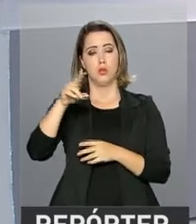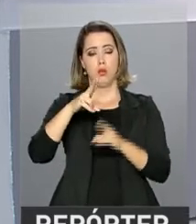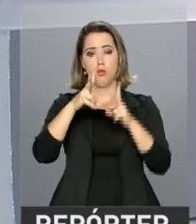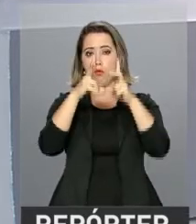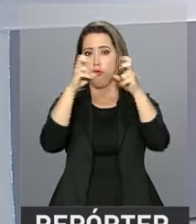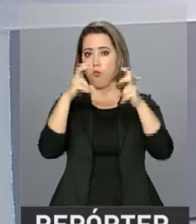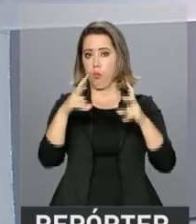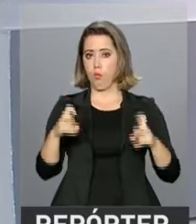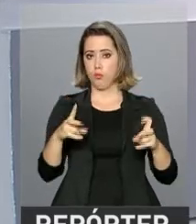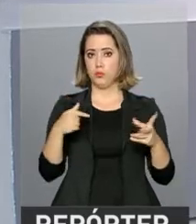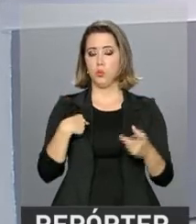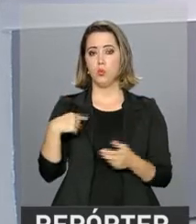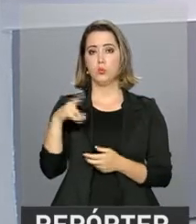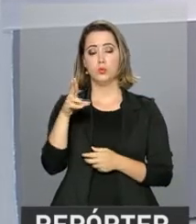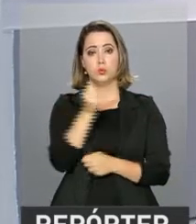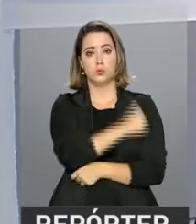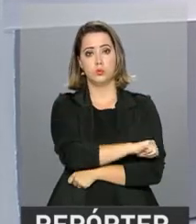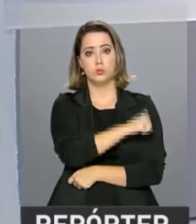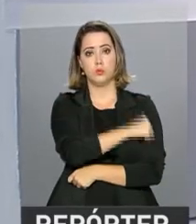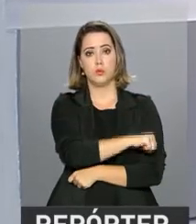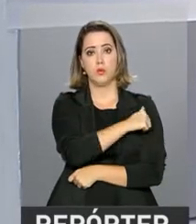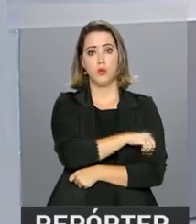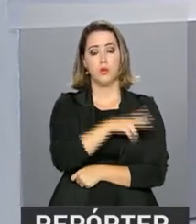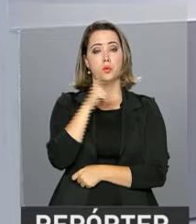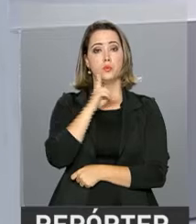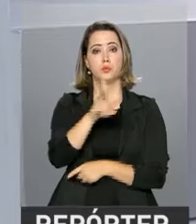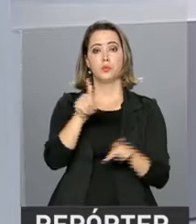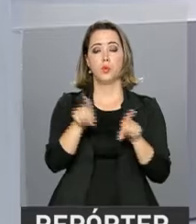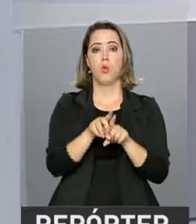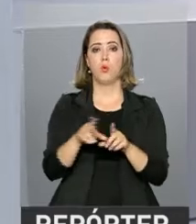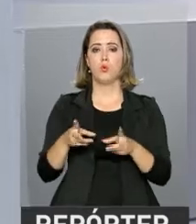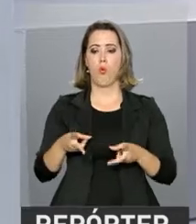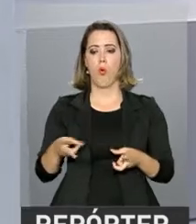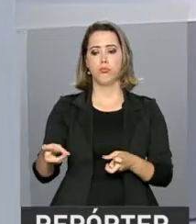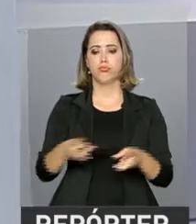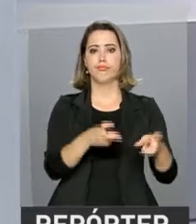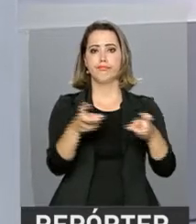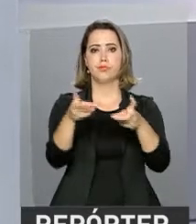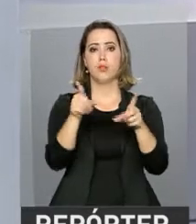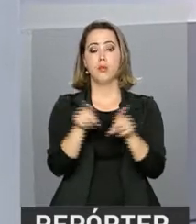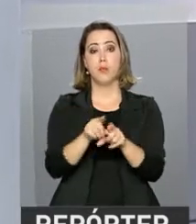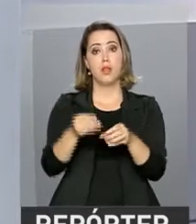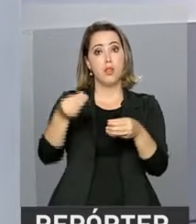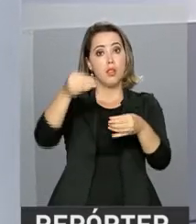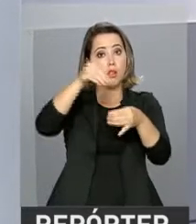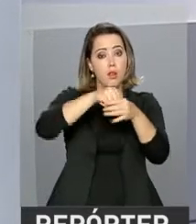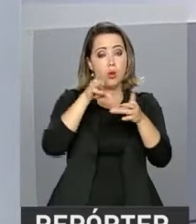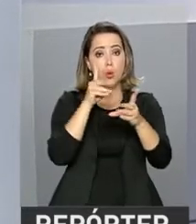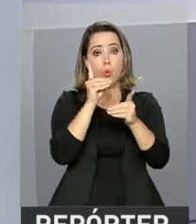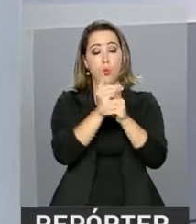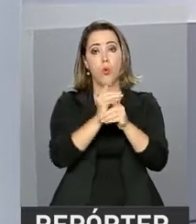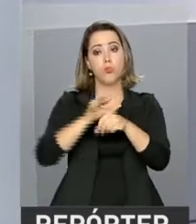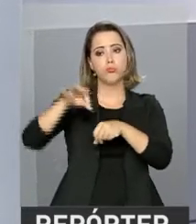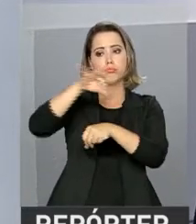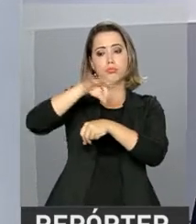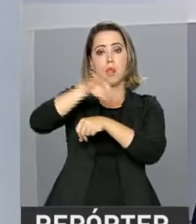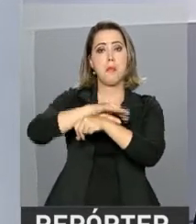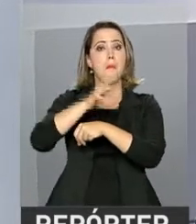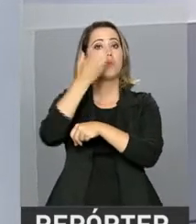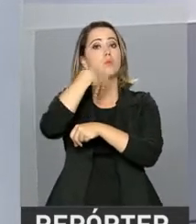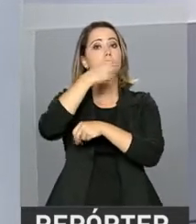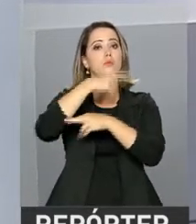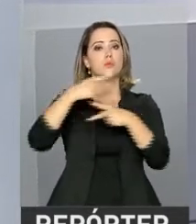bactéria encontrada no mosquito, na mosca da fruta, para combater a dengue, zika e chikungunya. A Wolbachia